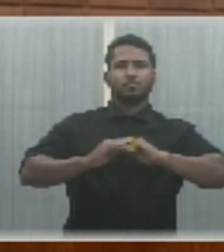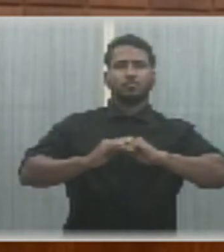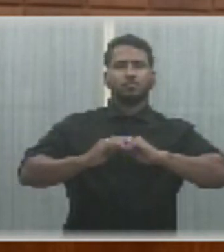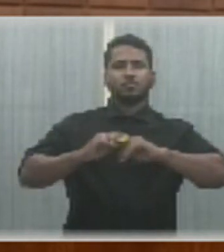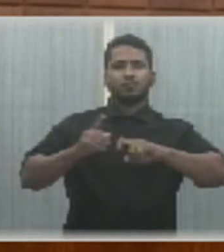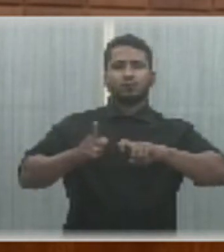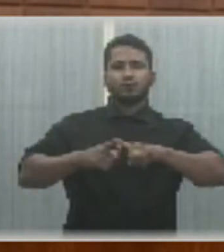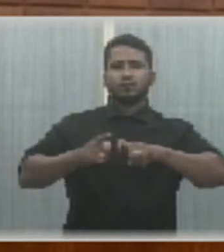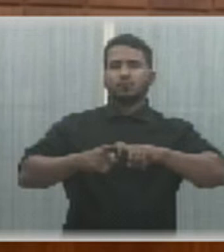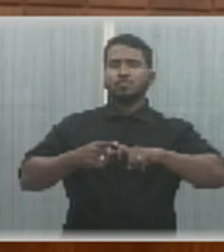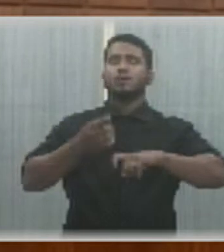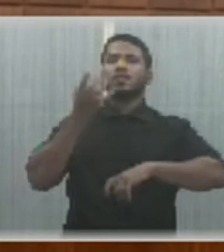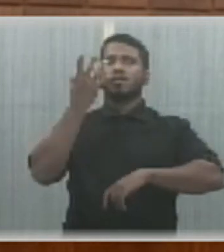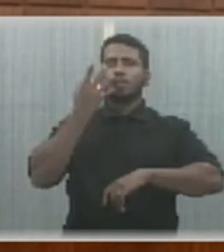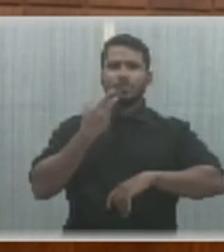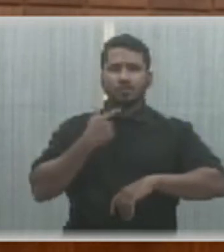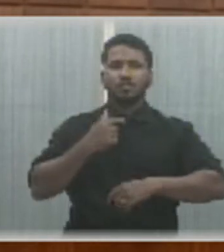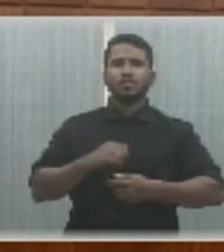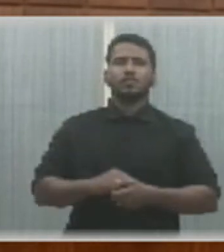pediatras,